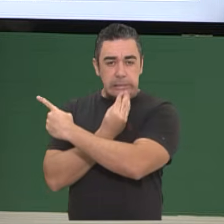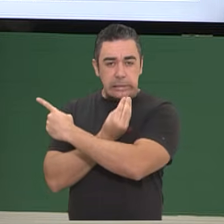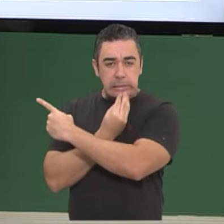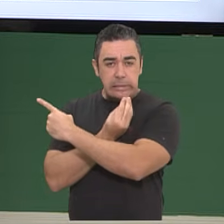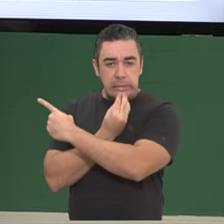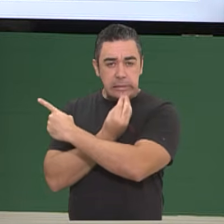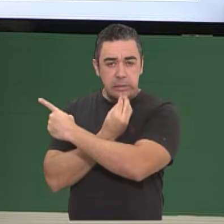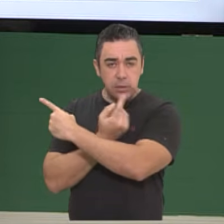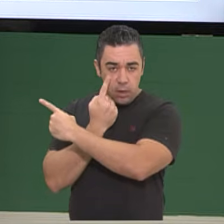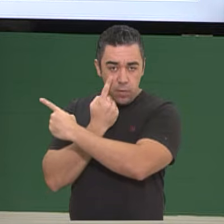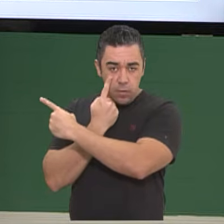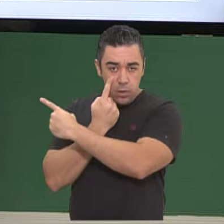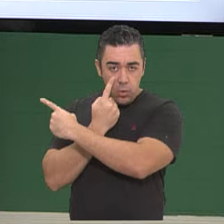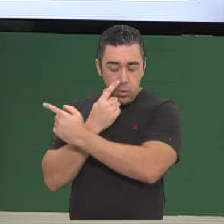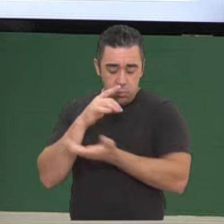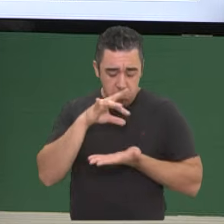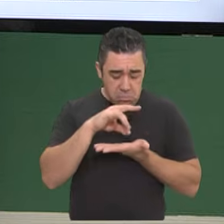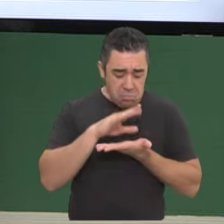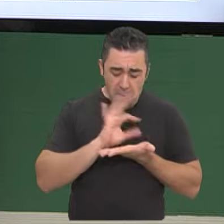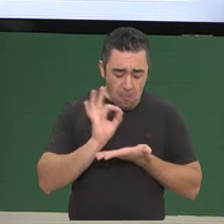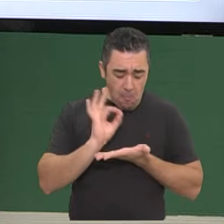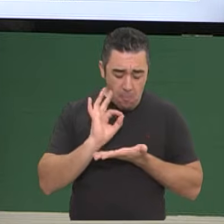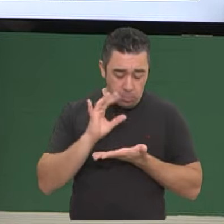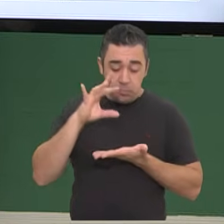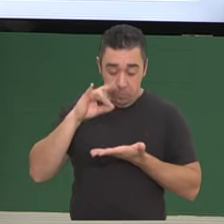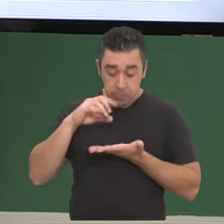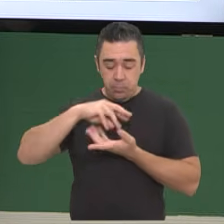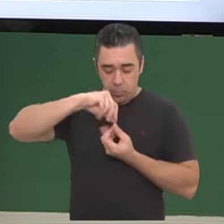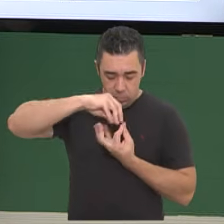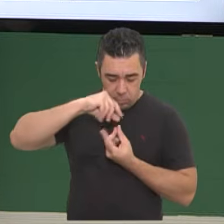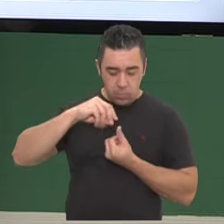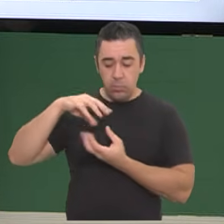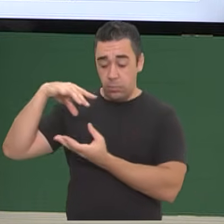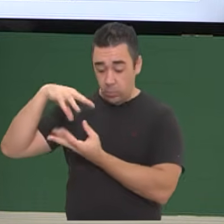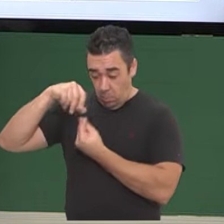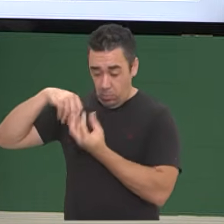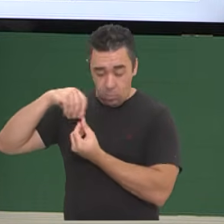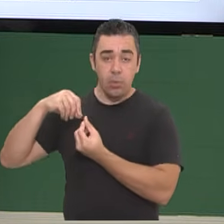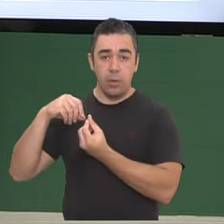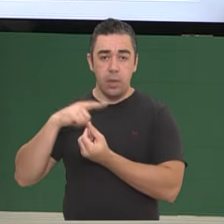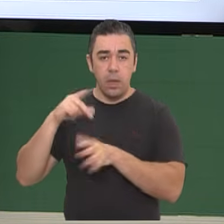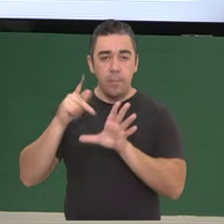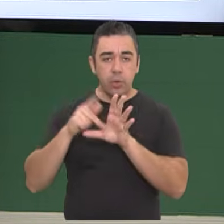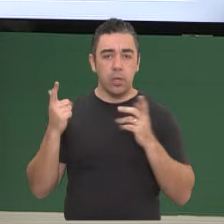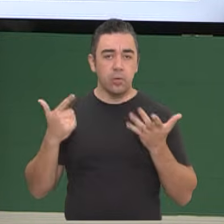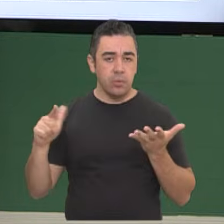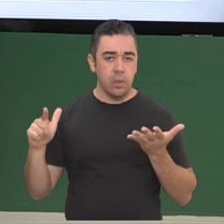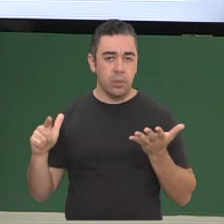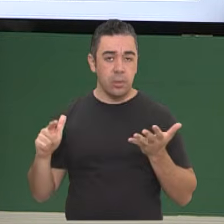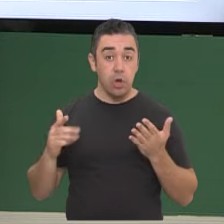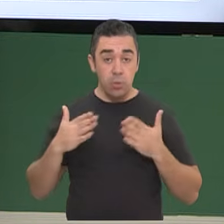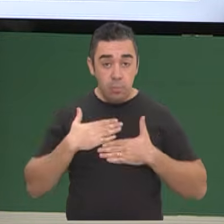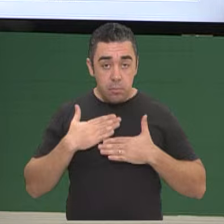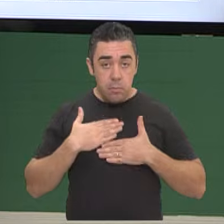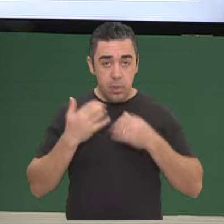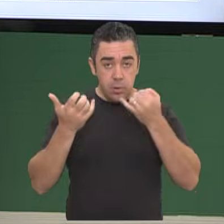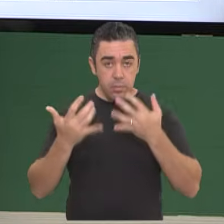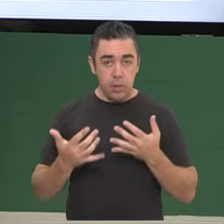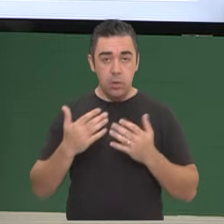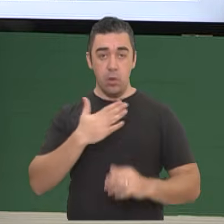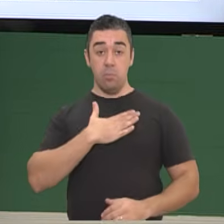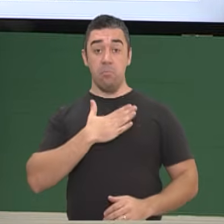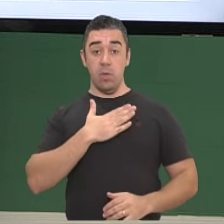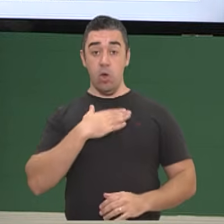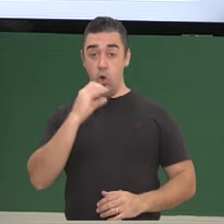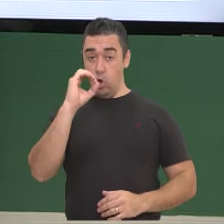estava fazendo antes. O sangue da pessoa vai ser aquilo que reagiu, tá? Então, só reage com a proteína que tem. Então, no meu caso, que só é negativo, se eu fosse